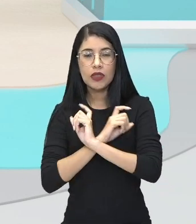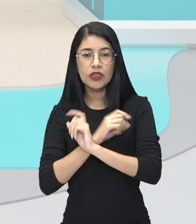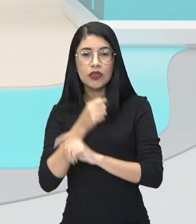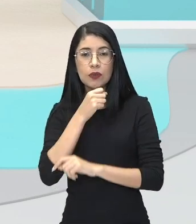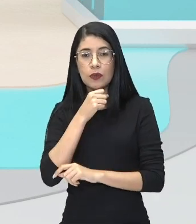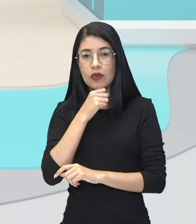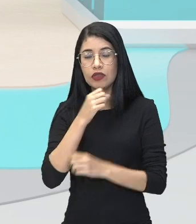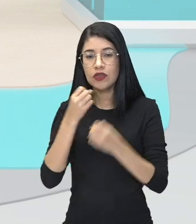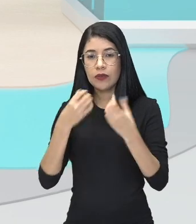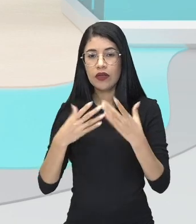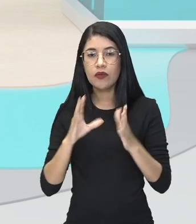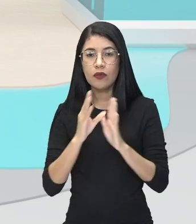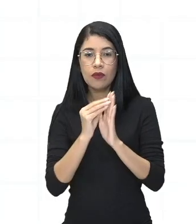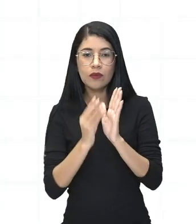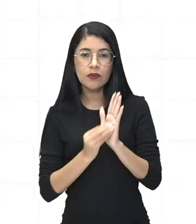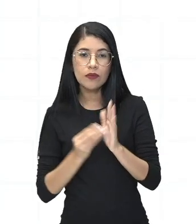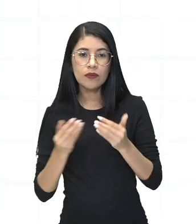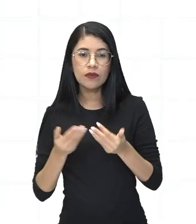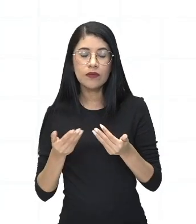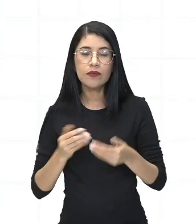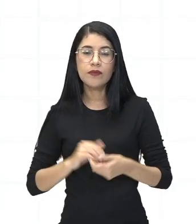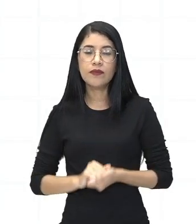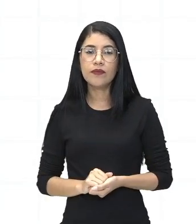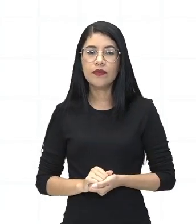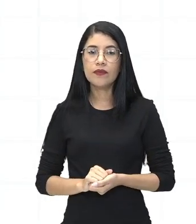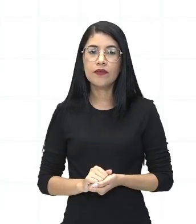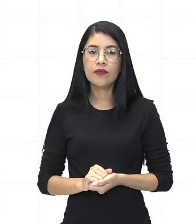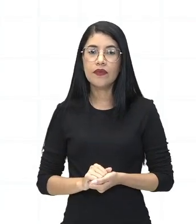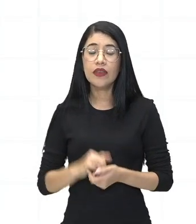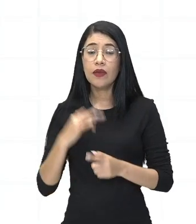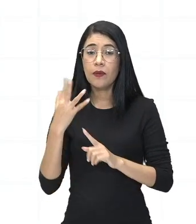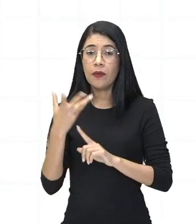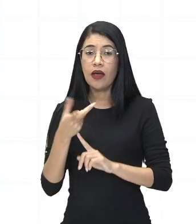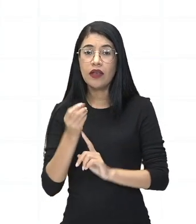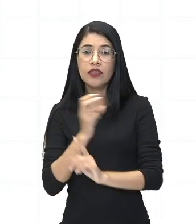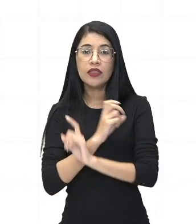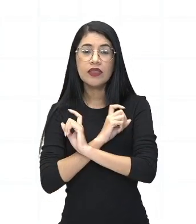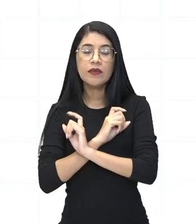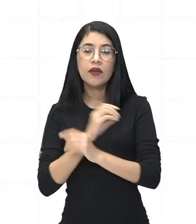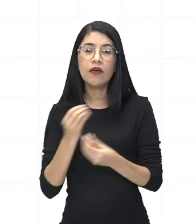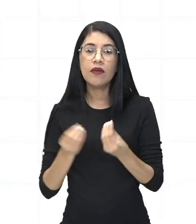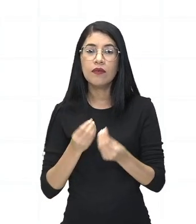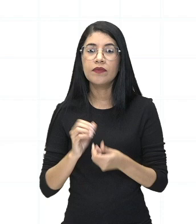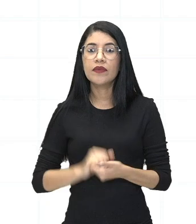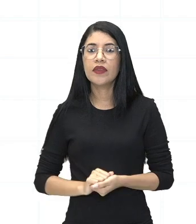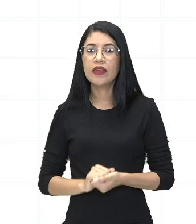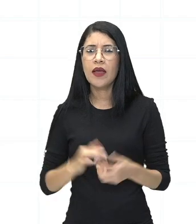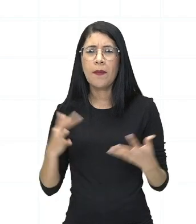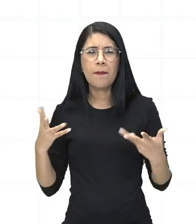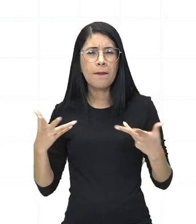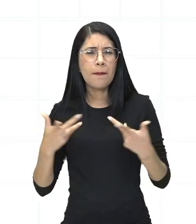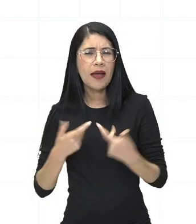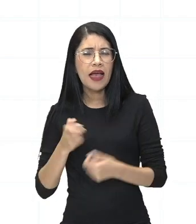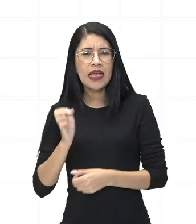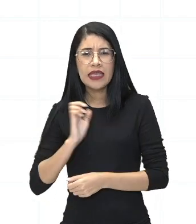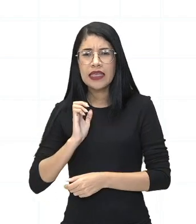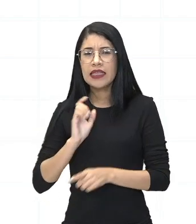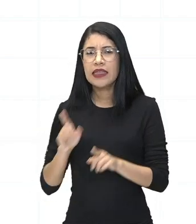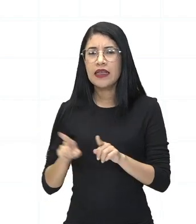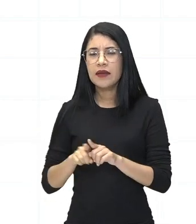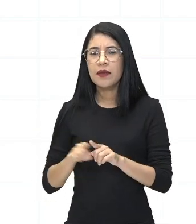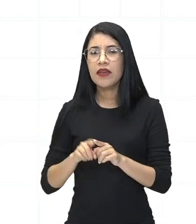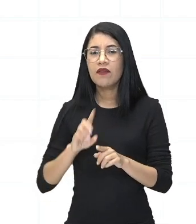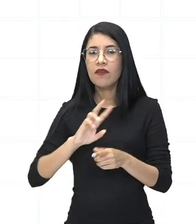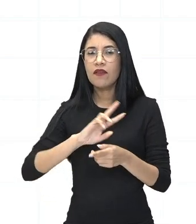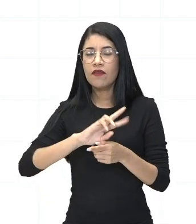falando um pouquinho dos conceitos. Vamos lá? Então, a arte egípcia foi extremamente rica, contendo objetos de